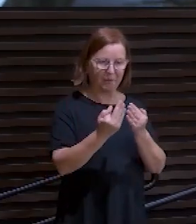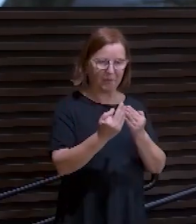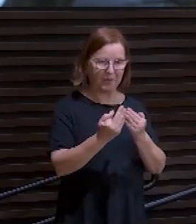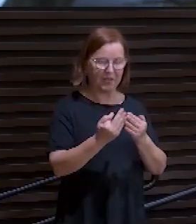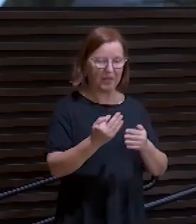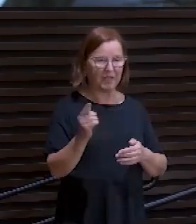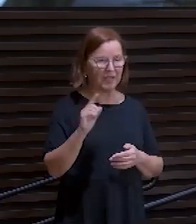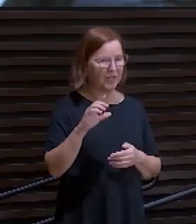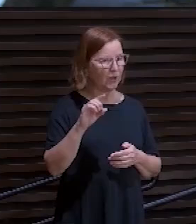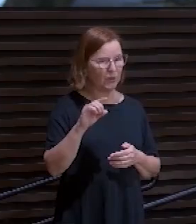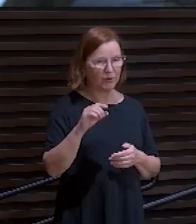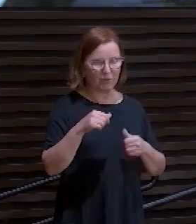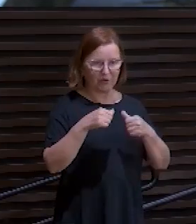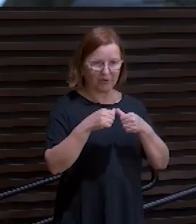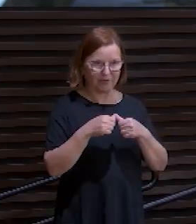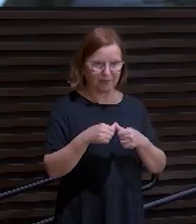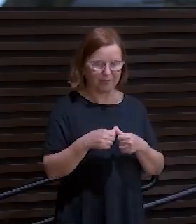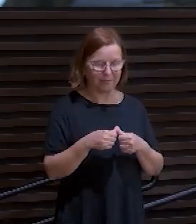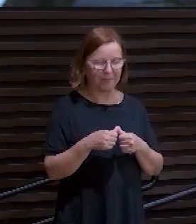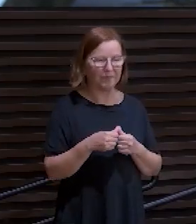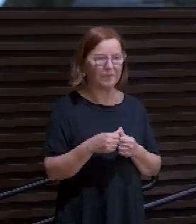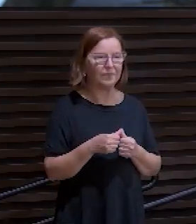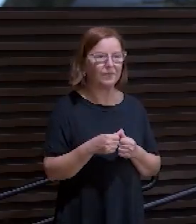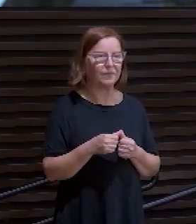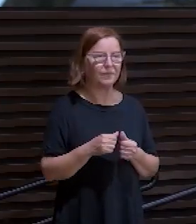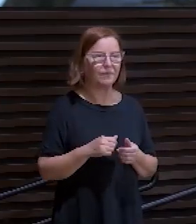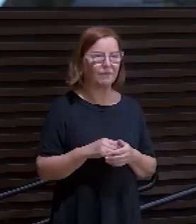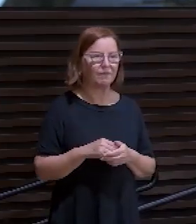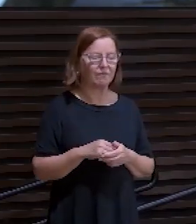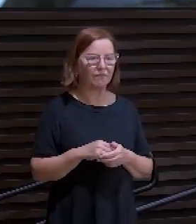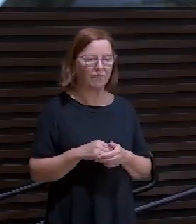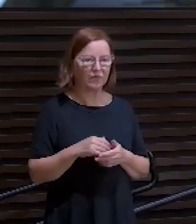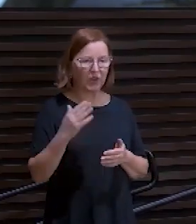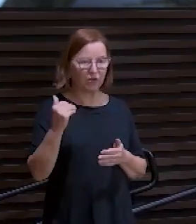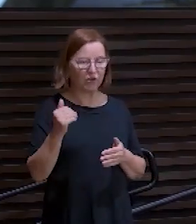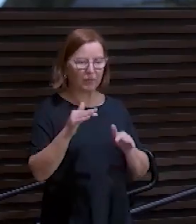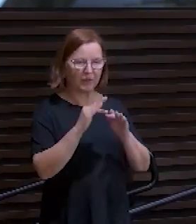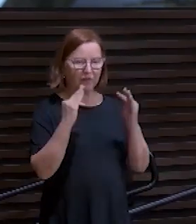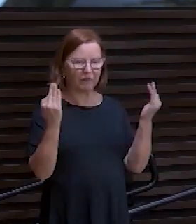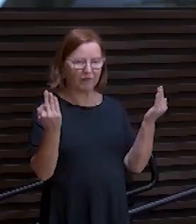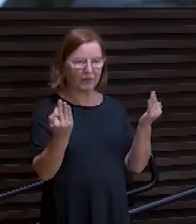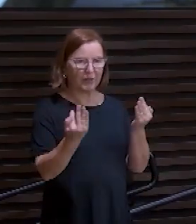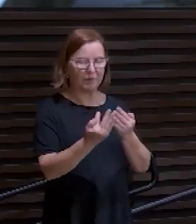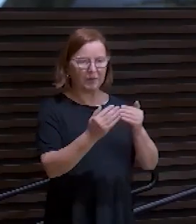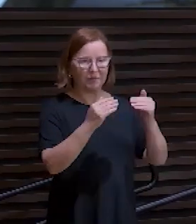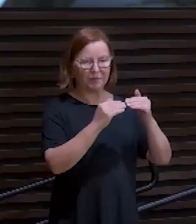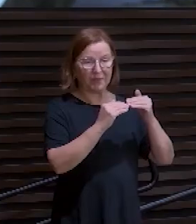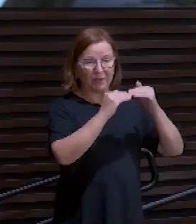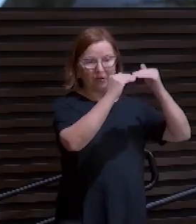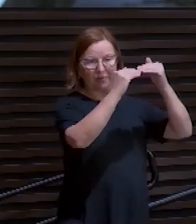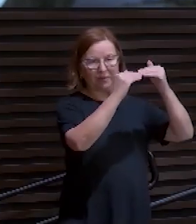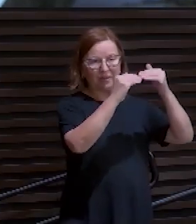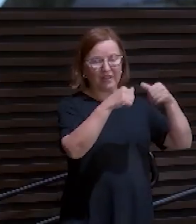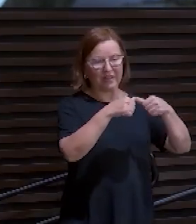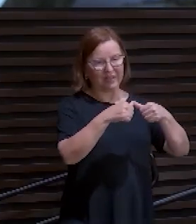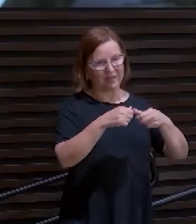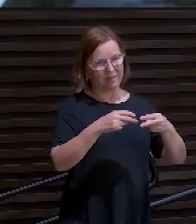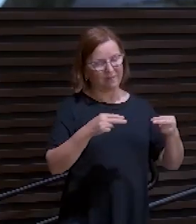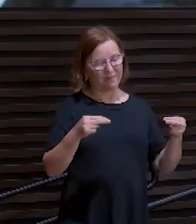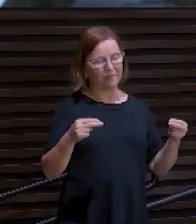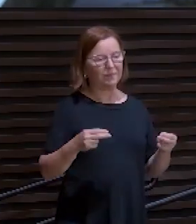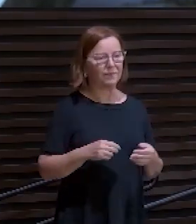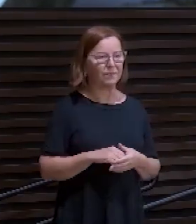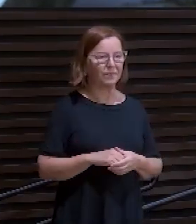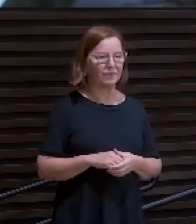e das minhas diversões. A vocação da família é muito superior a isto.